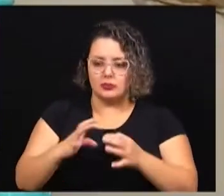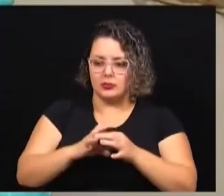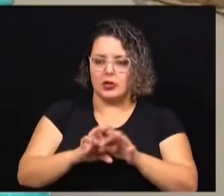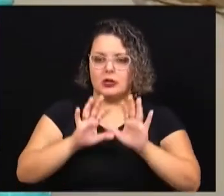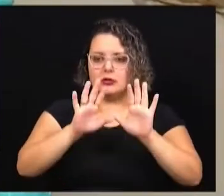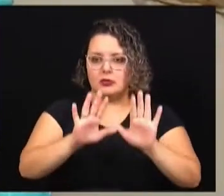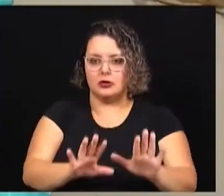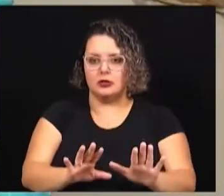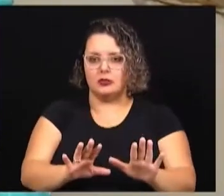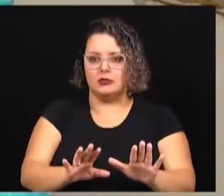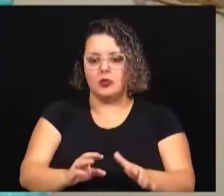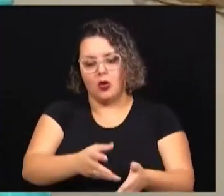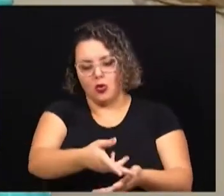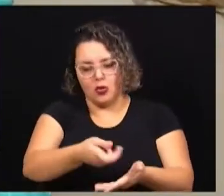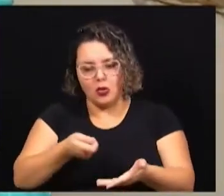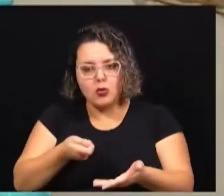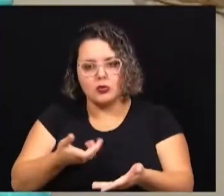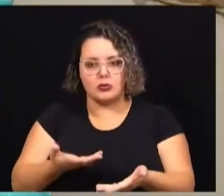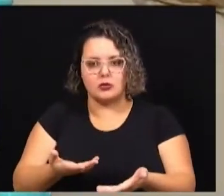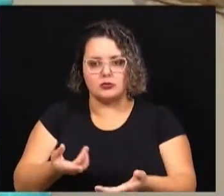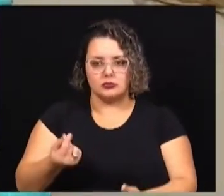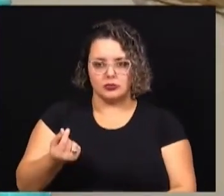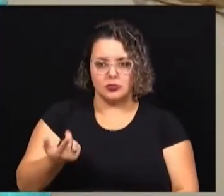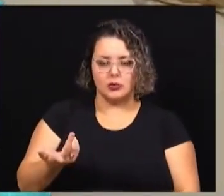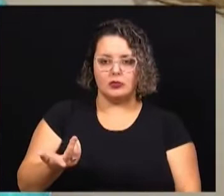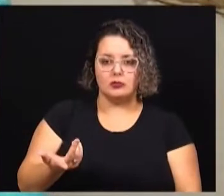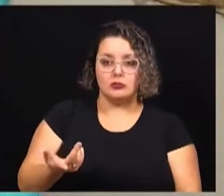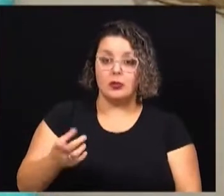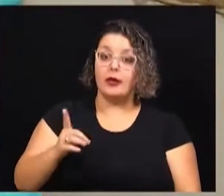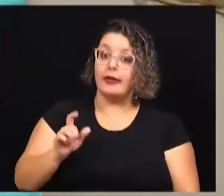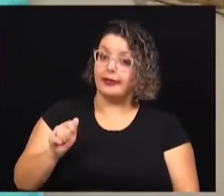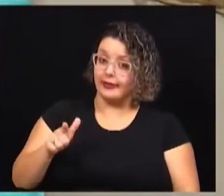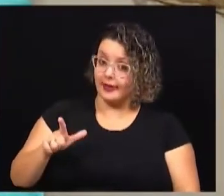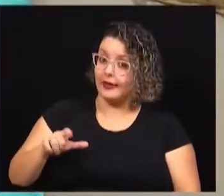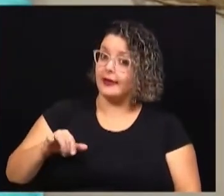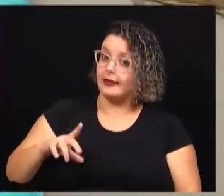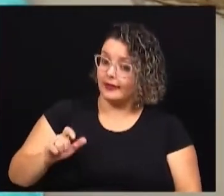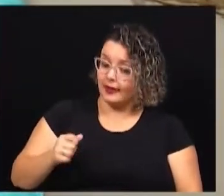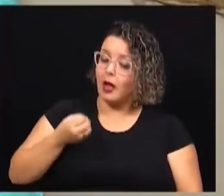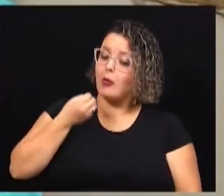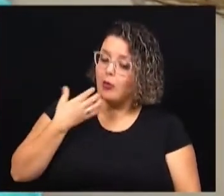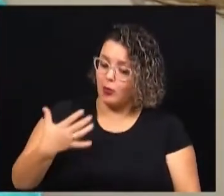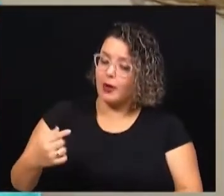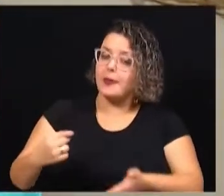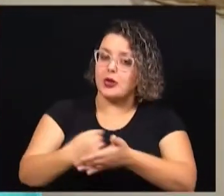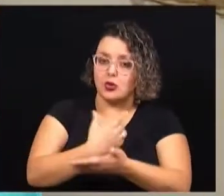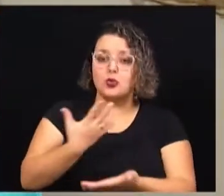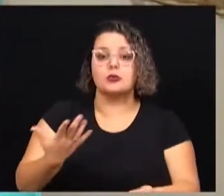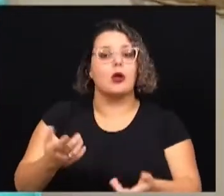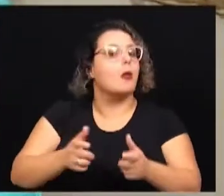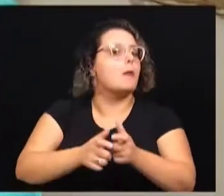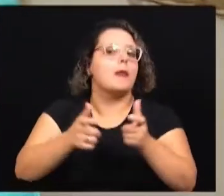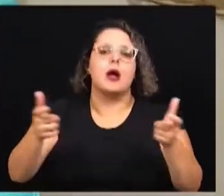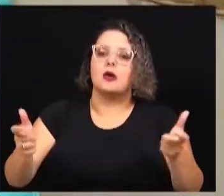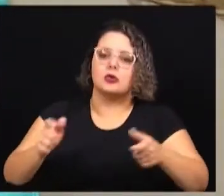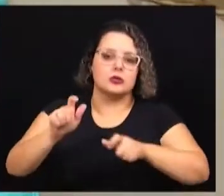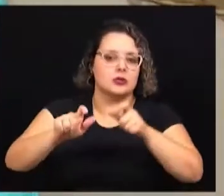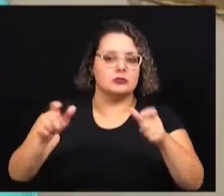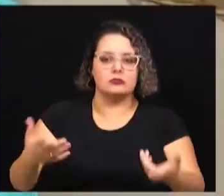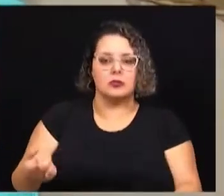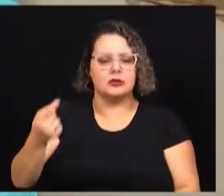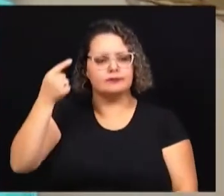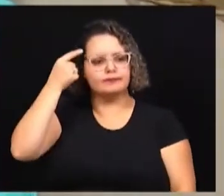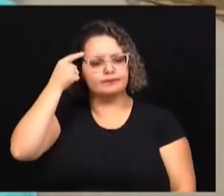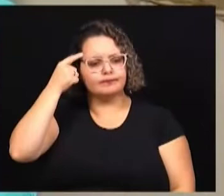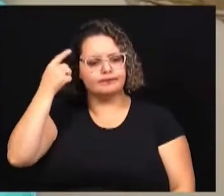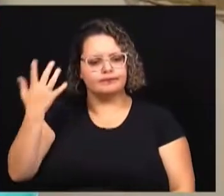deixa ele lá ou a gente tira ele, a gente resgata esse dinheiro? Dalila, essa pergunta é muito boa, porque a grande maioria das pessoas